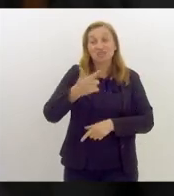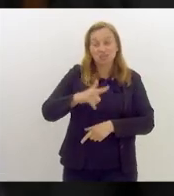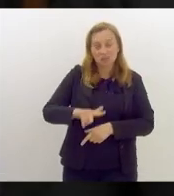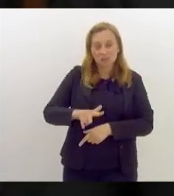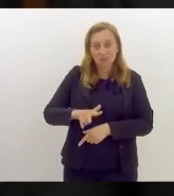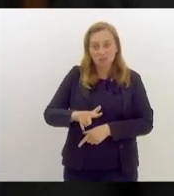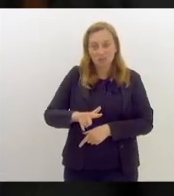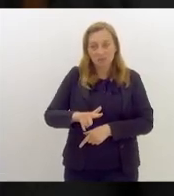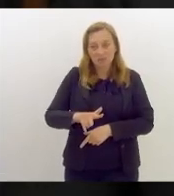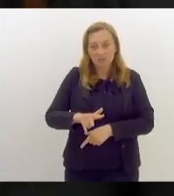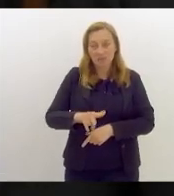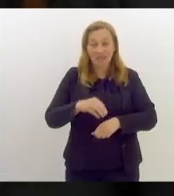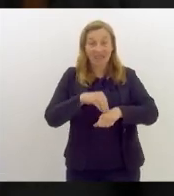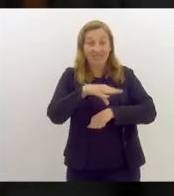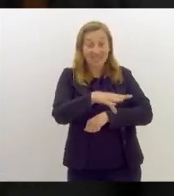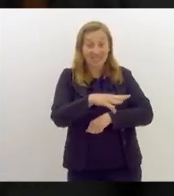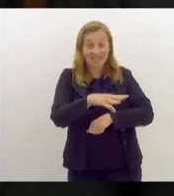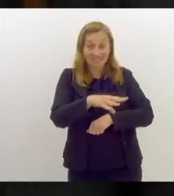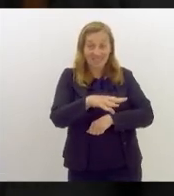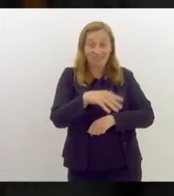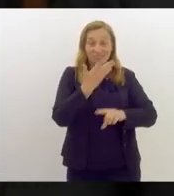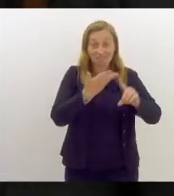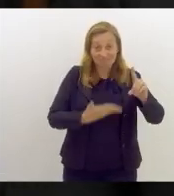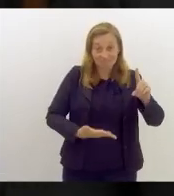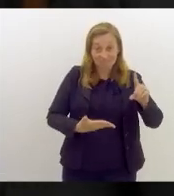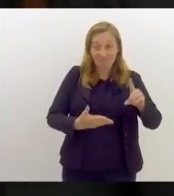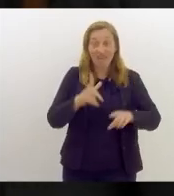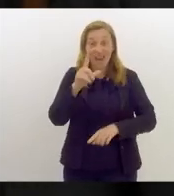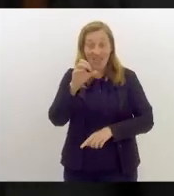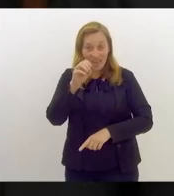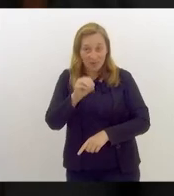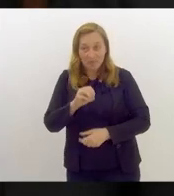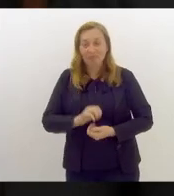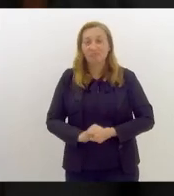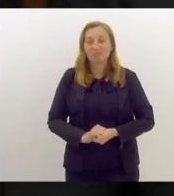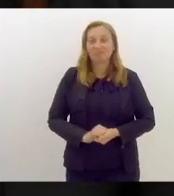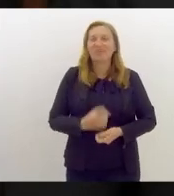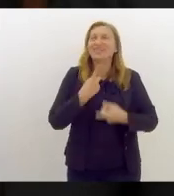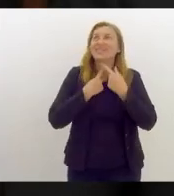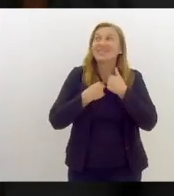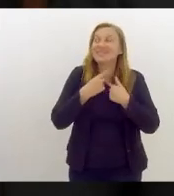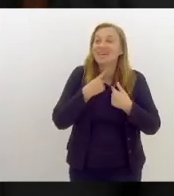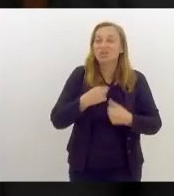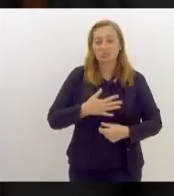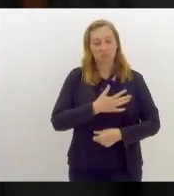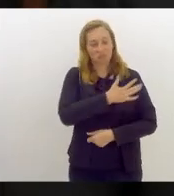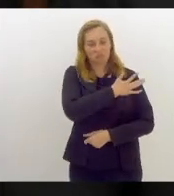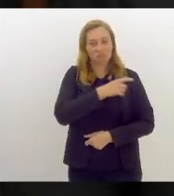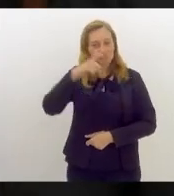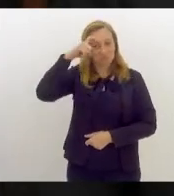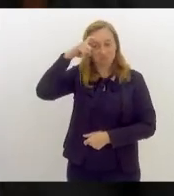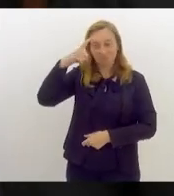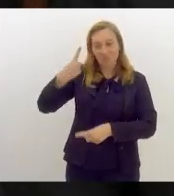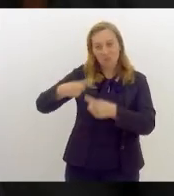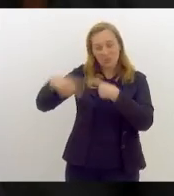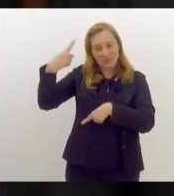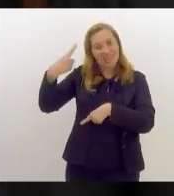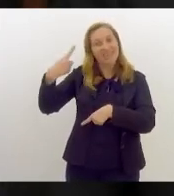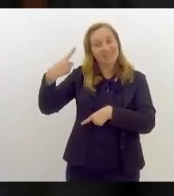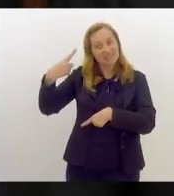ao autor da indicação deputado Léo Vieira desejo-lhe General Mourão muito sucesso